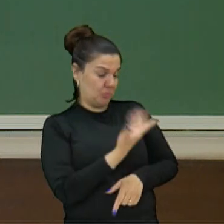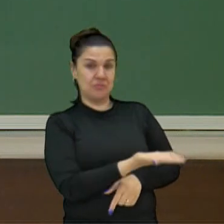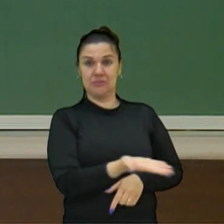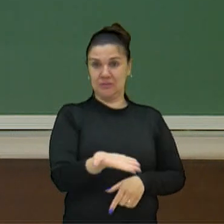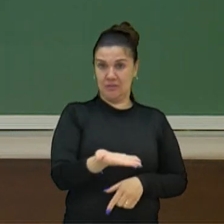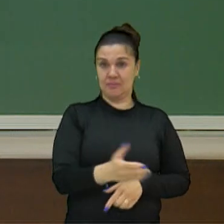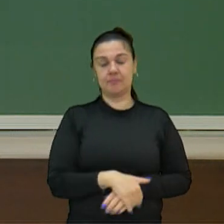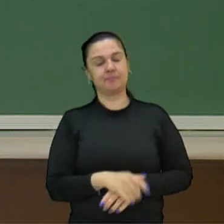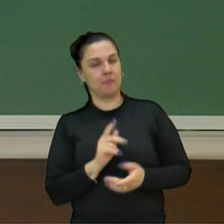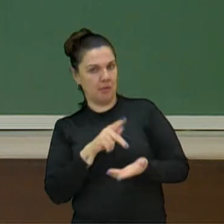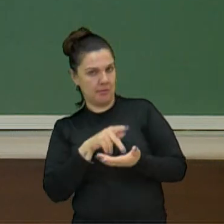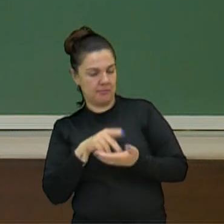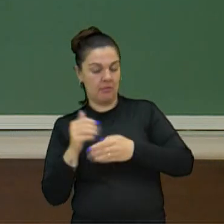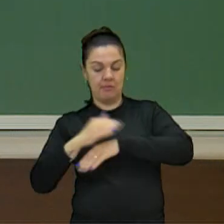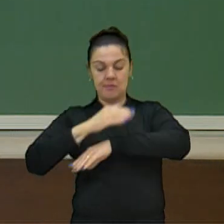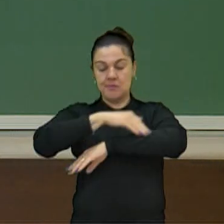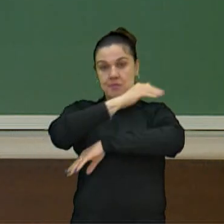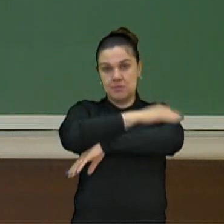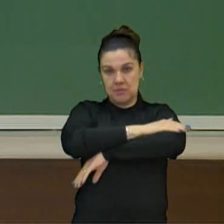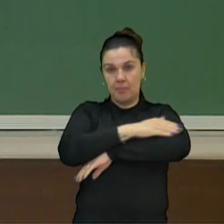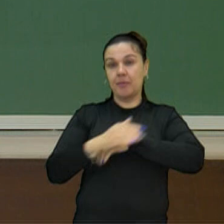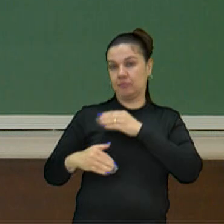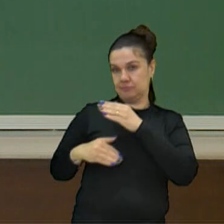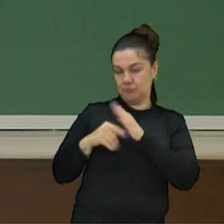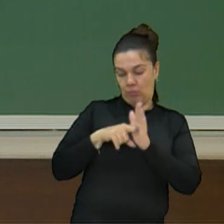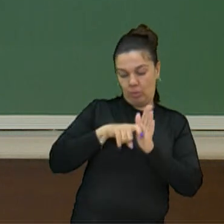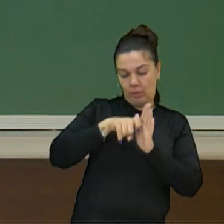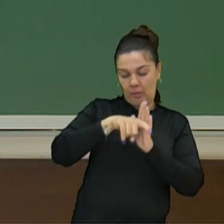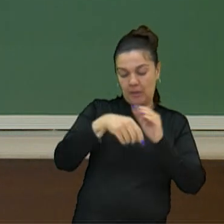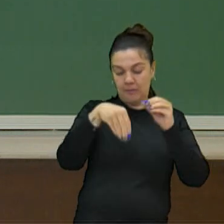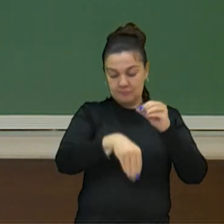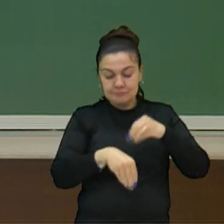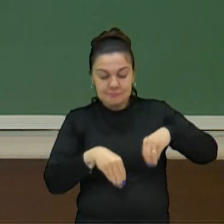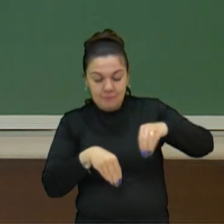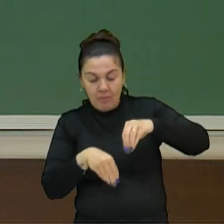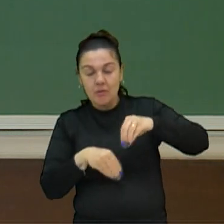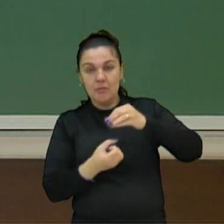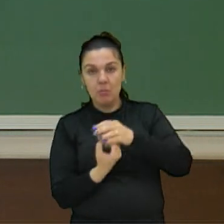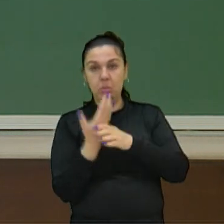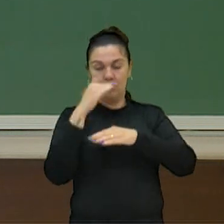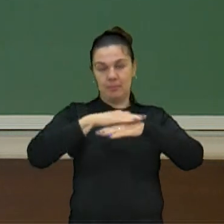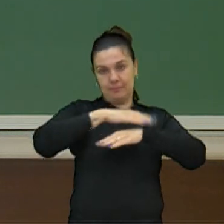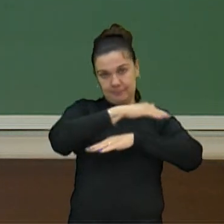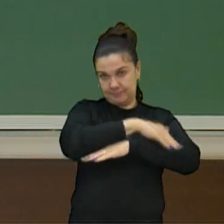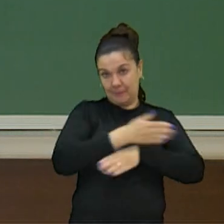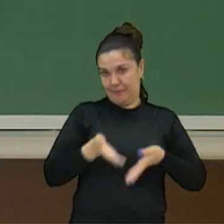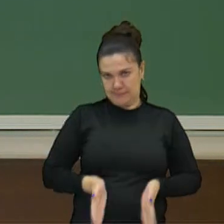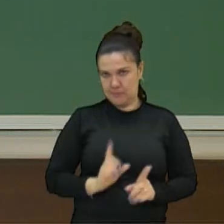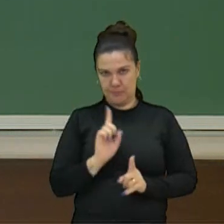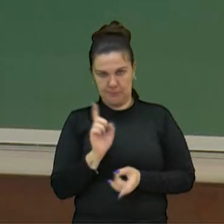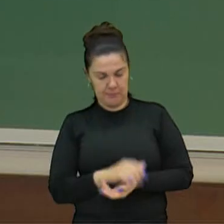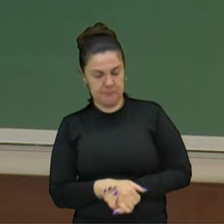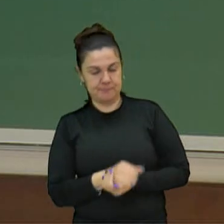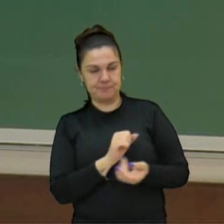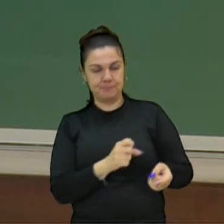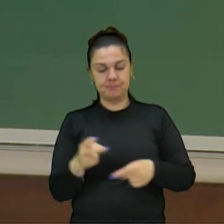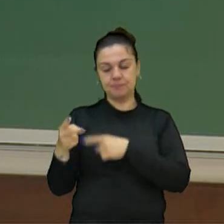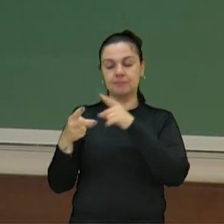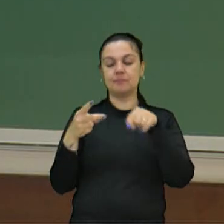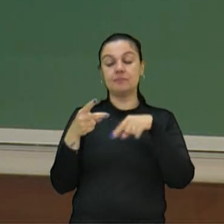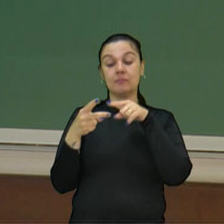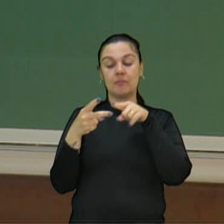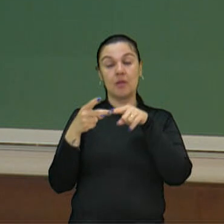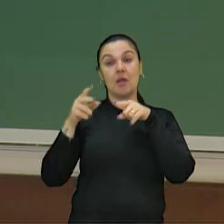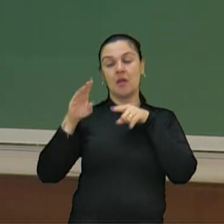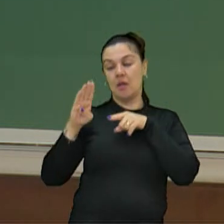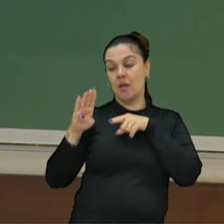Mas, na verdade, o sapo, né? De repente, o girino estava se desenvolvendo naquela região. Não quer dizer que surgiu da lama. Continuando aqui, a biogênese,